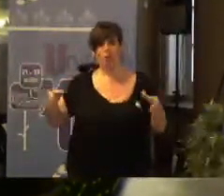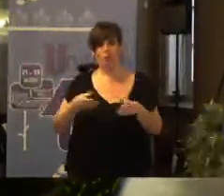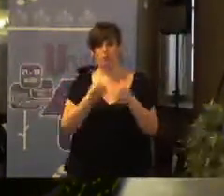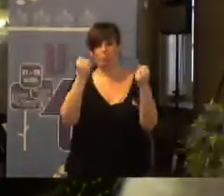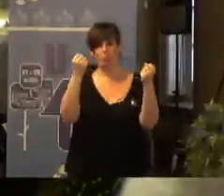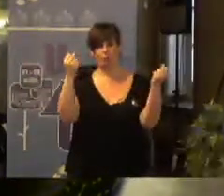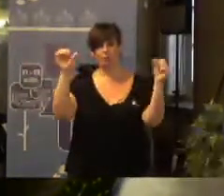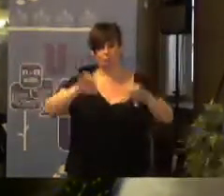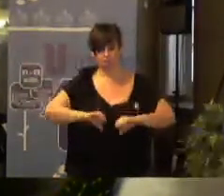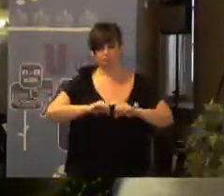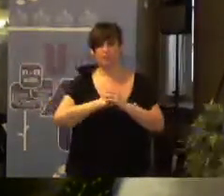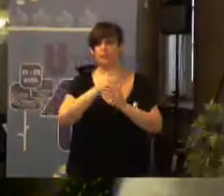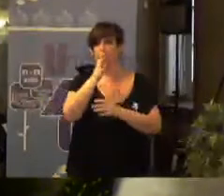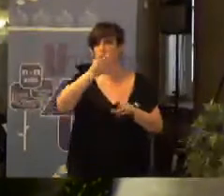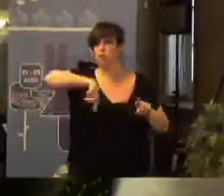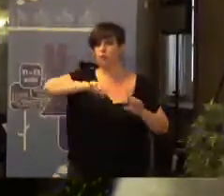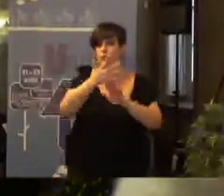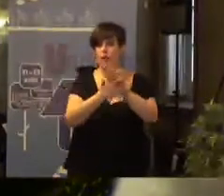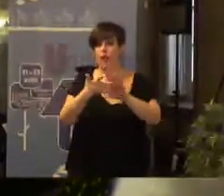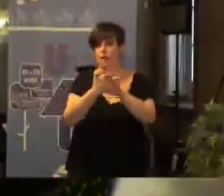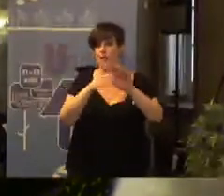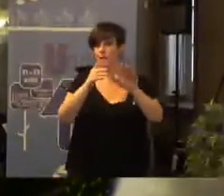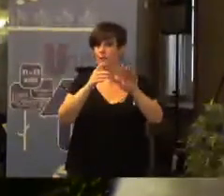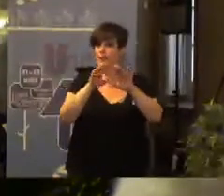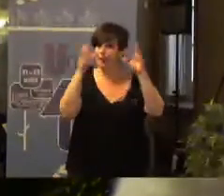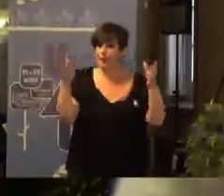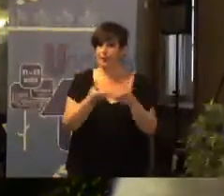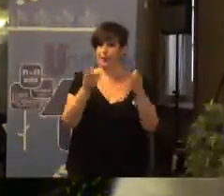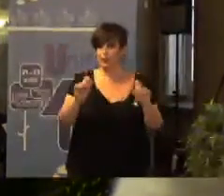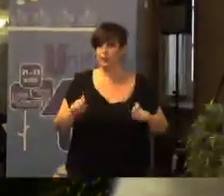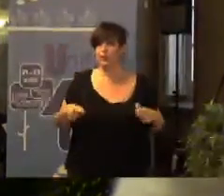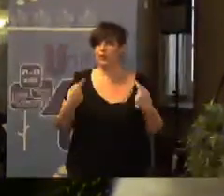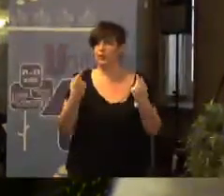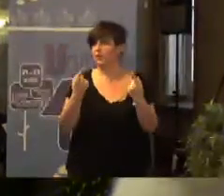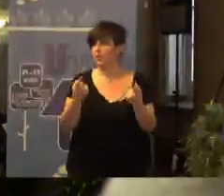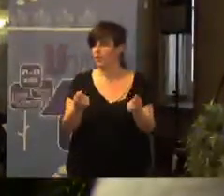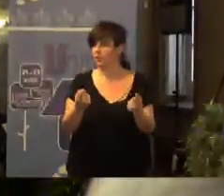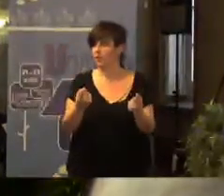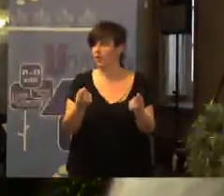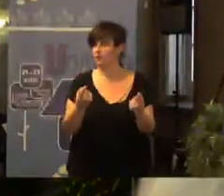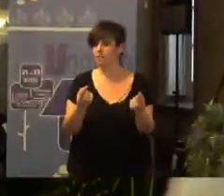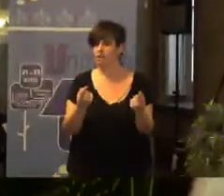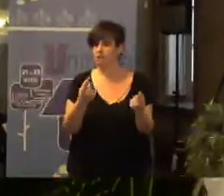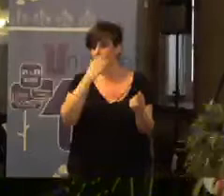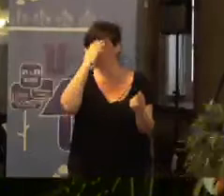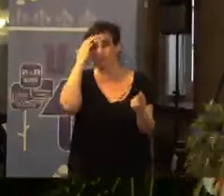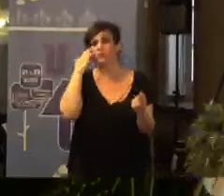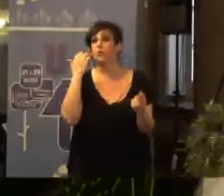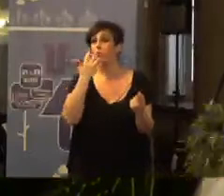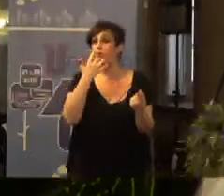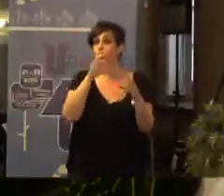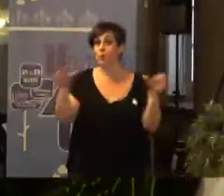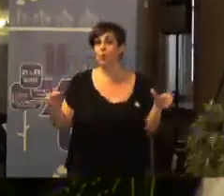como a Geringonça não mudou a natureza dos partidos, o aliado natural nessas matérias do Partido